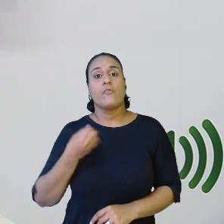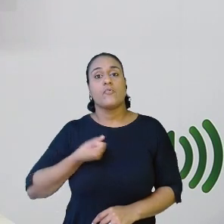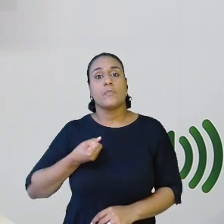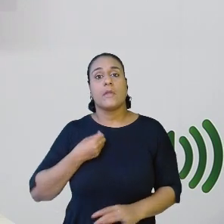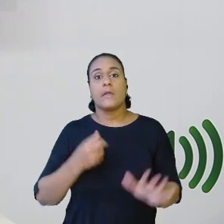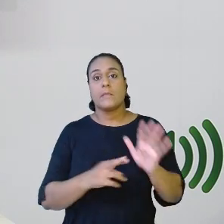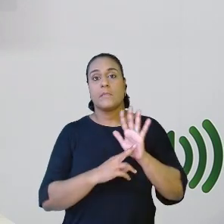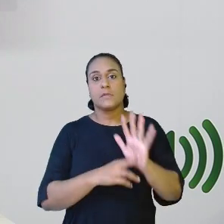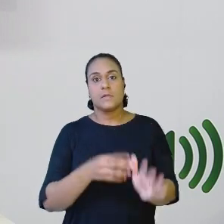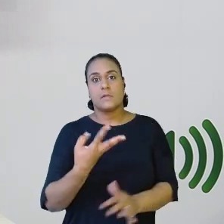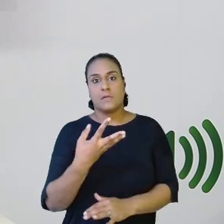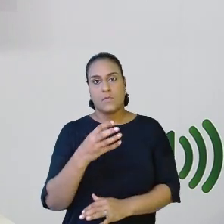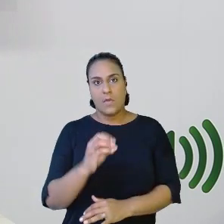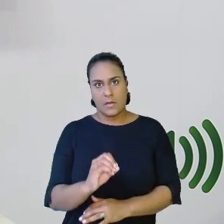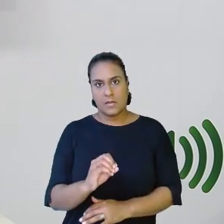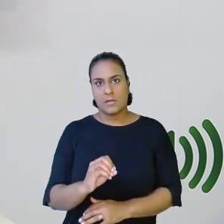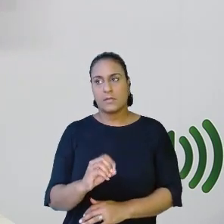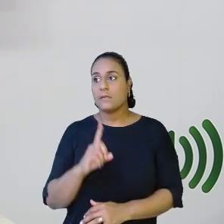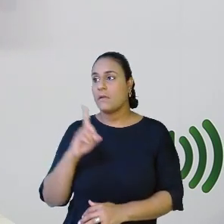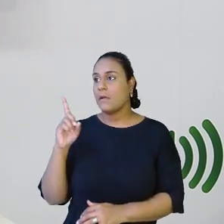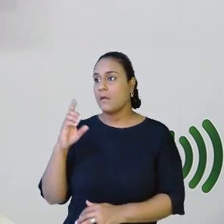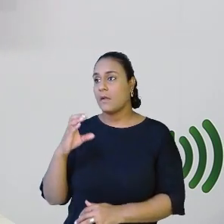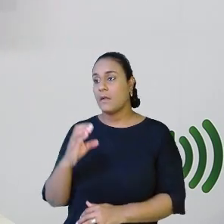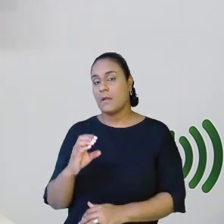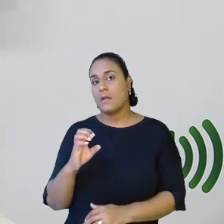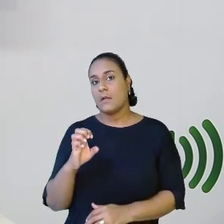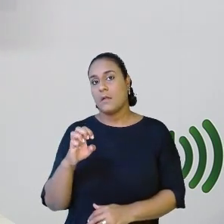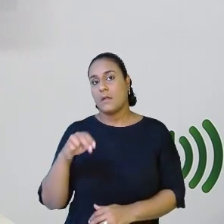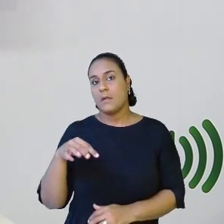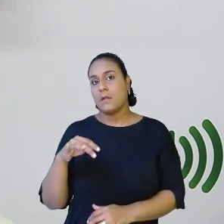representar 40 centésimos é